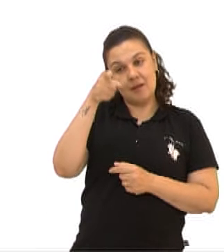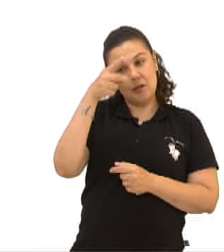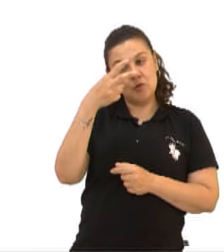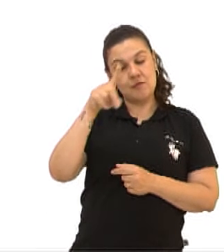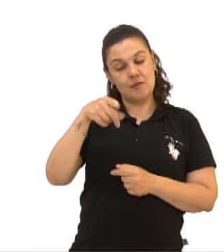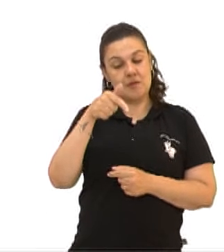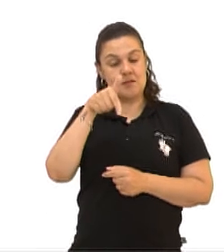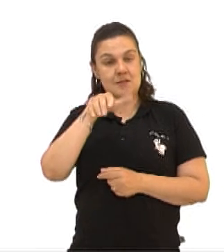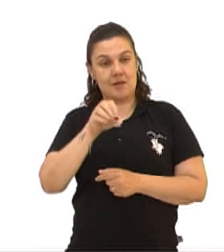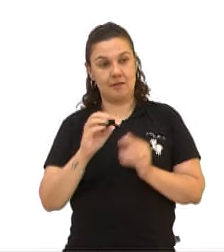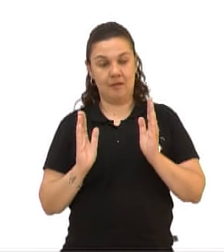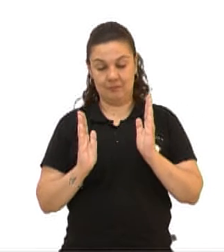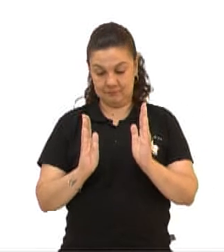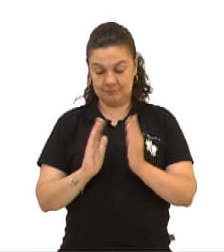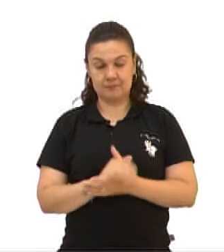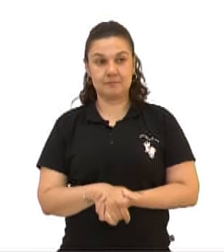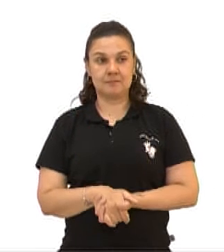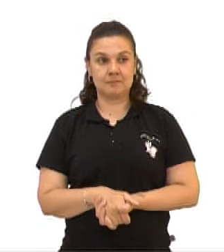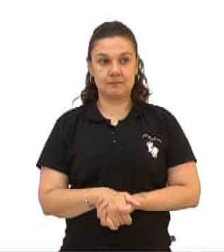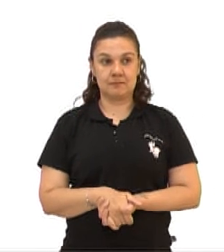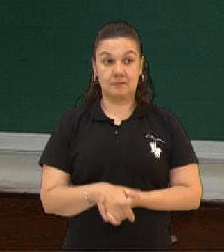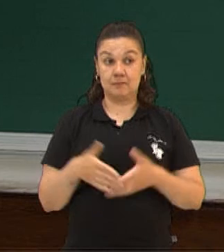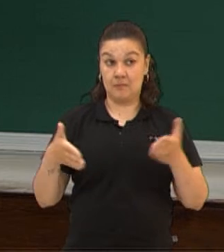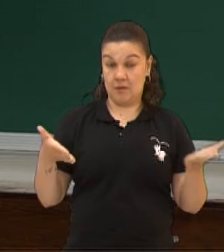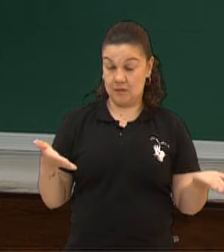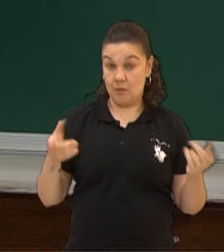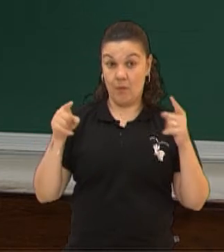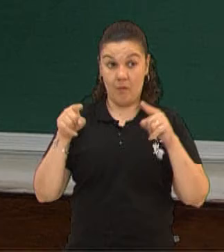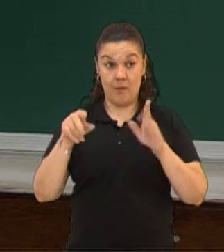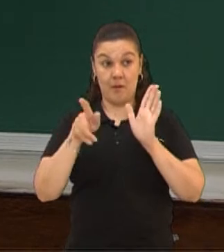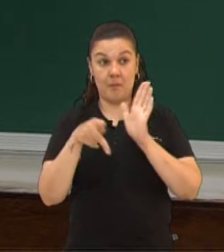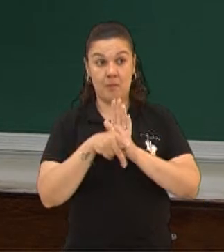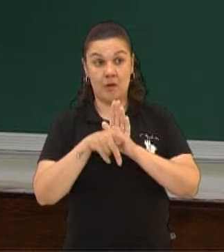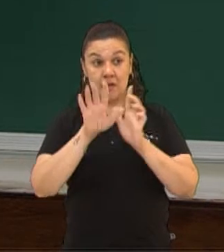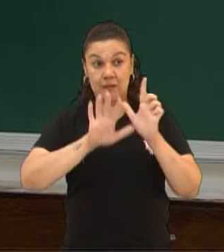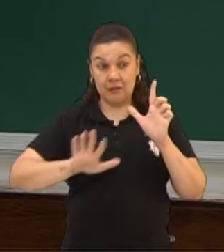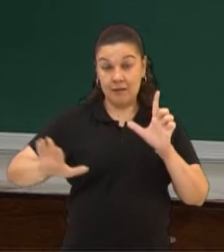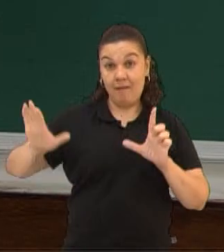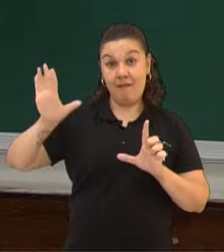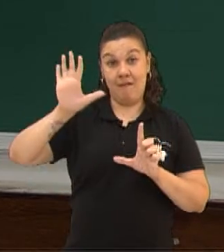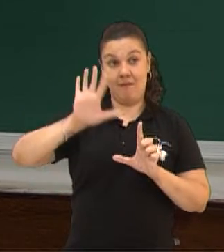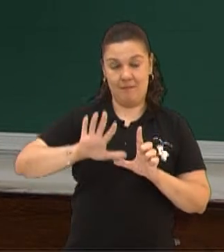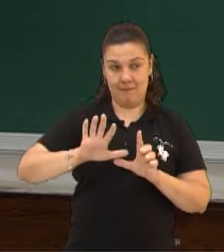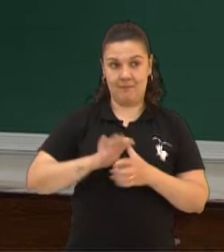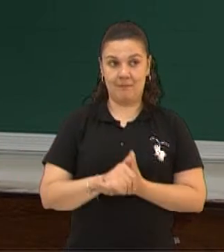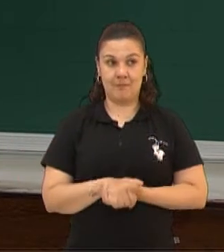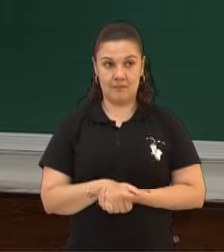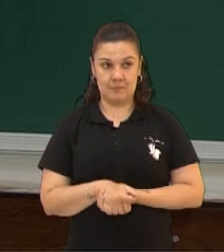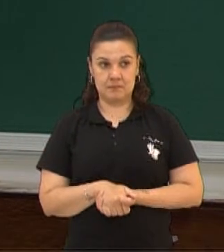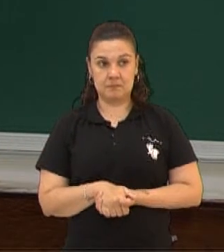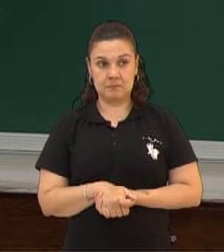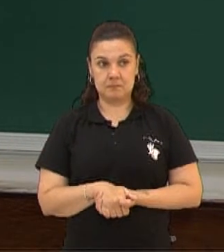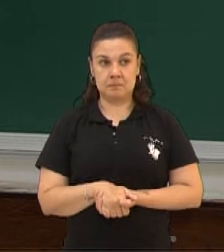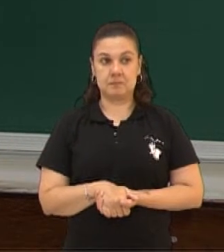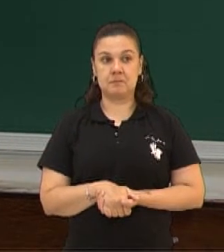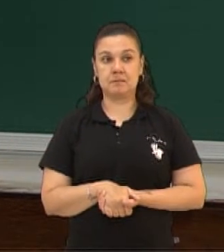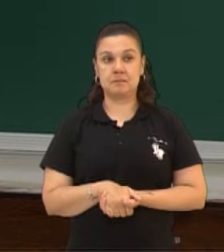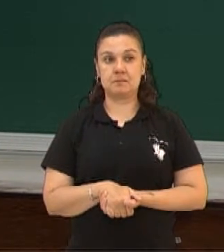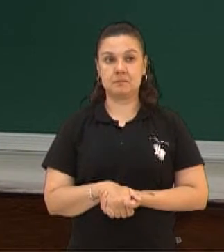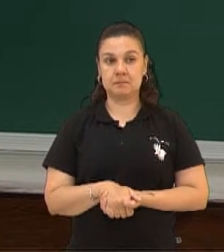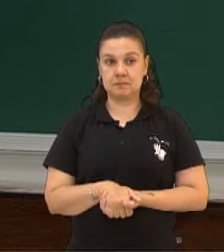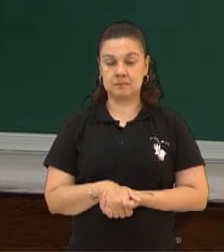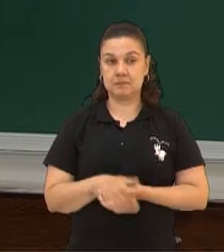vezes 2,70, tranquilo? Isso vai dar o nosso tamanho da parede inteira, sem buraco nenhum por